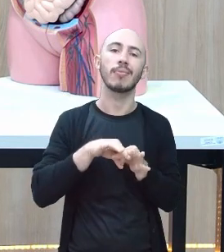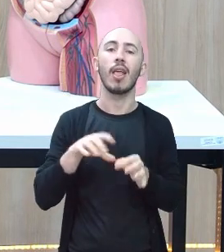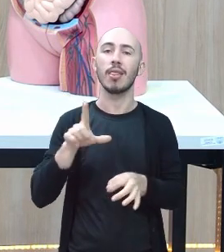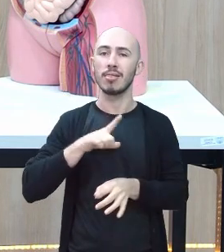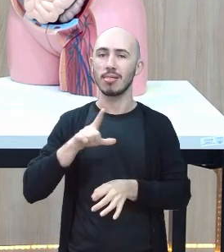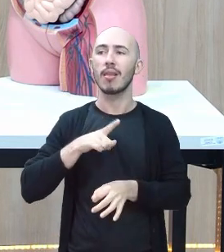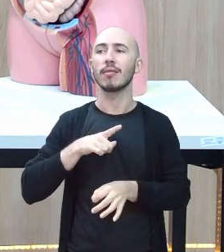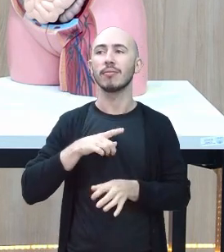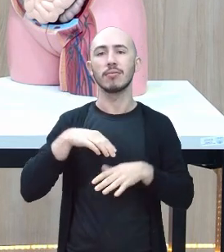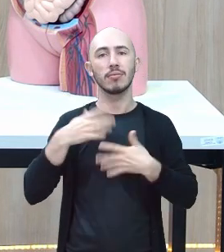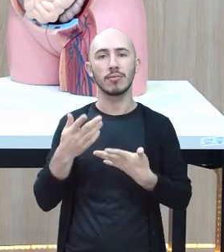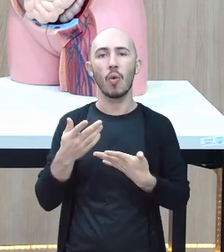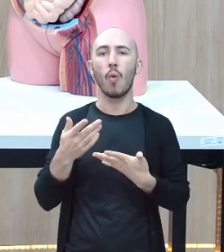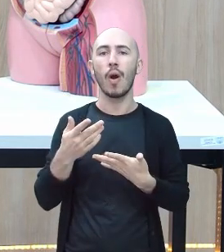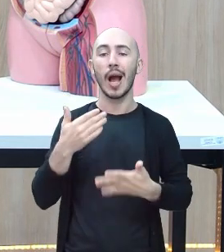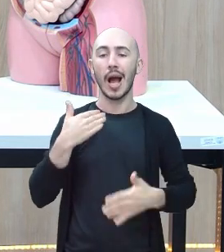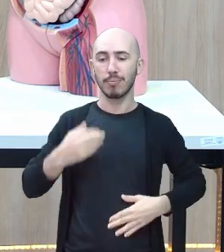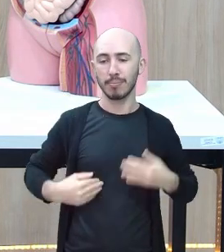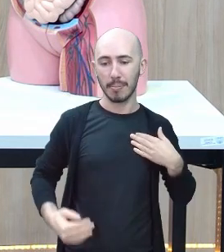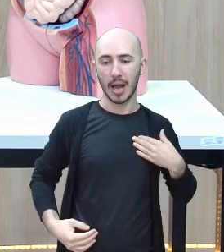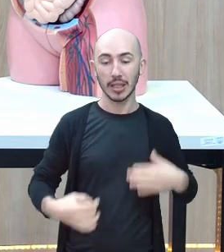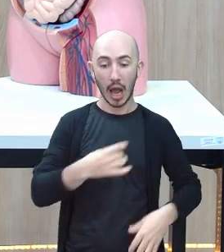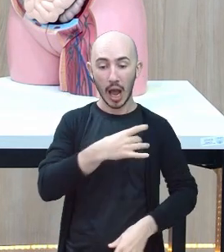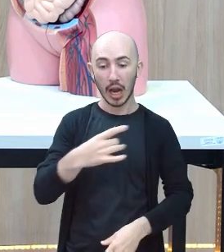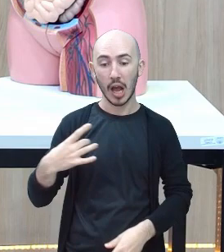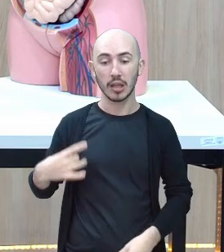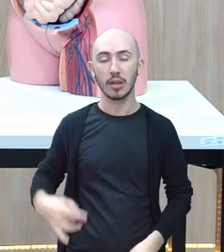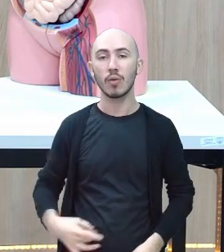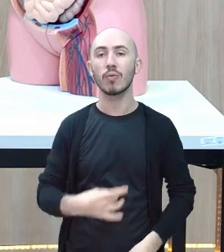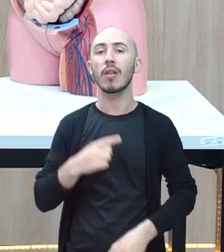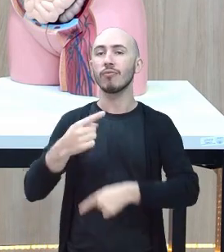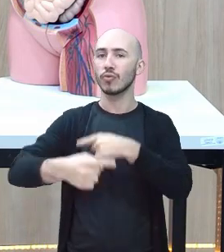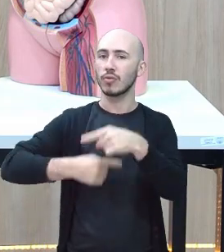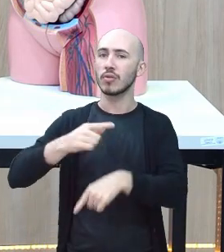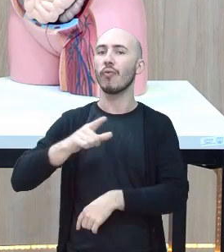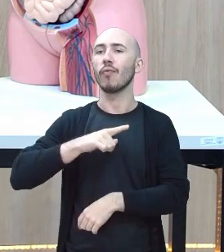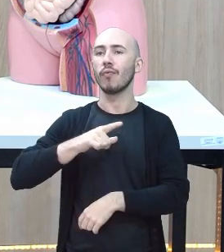um realizando a sua função. Vamos lá.